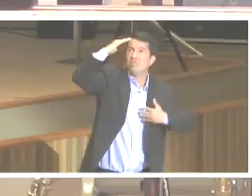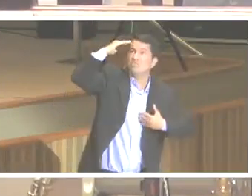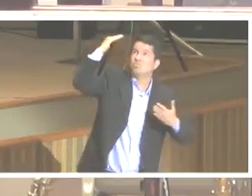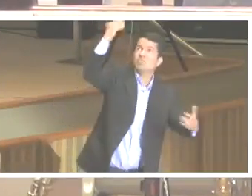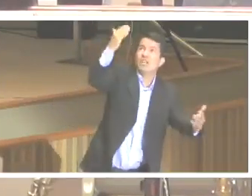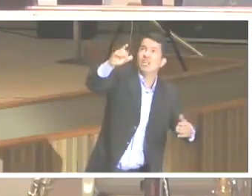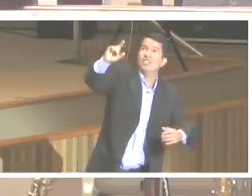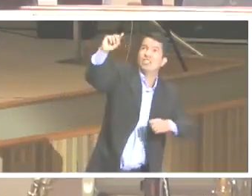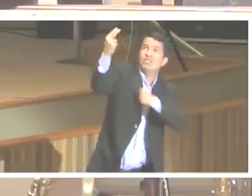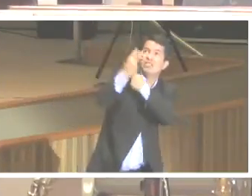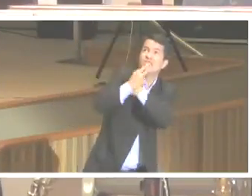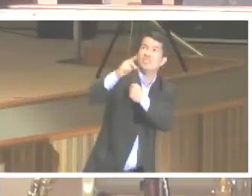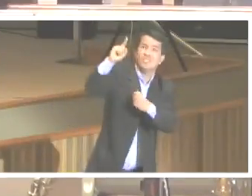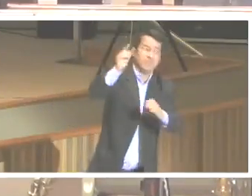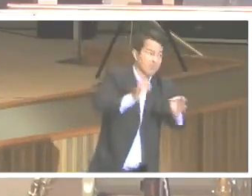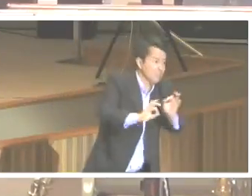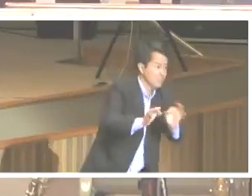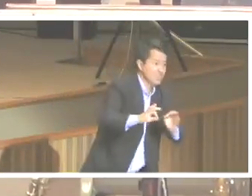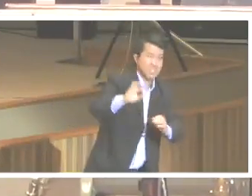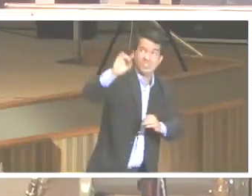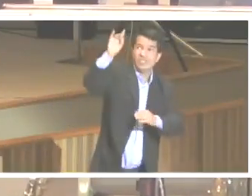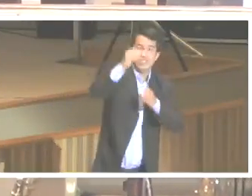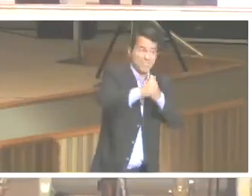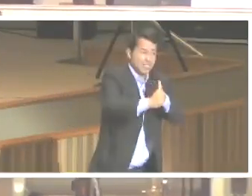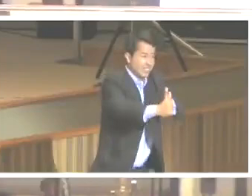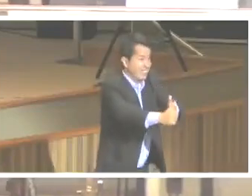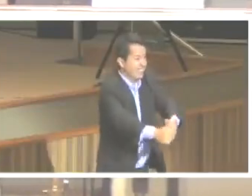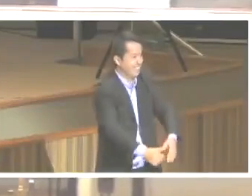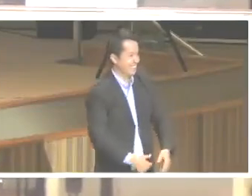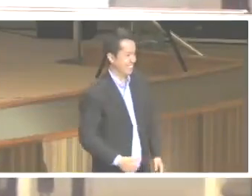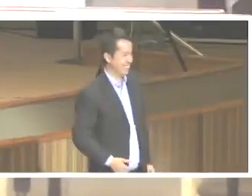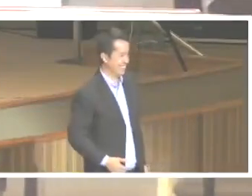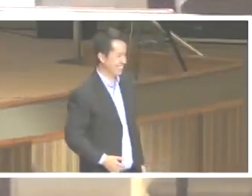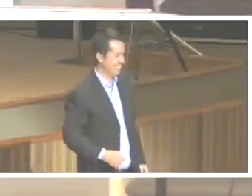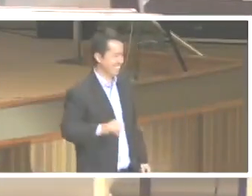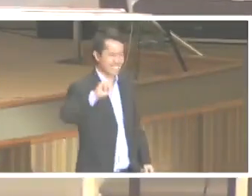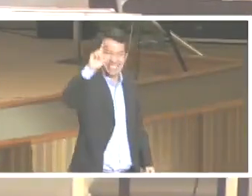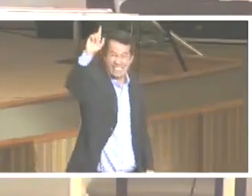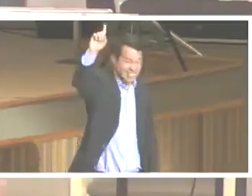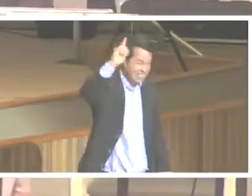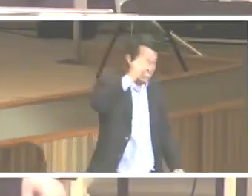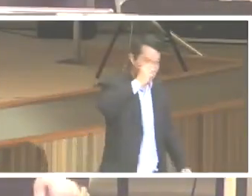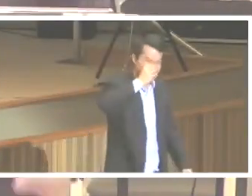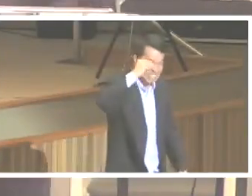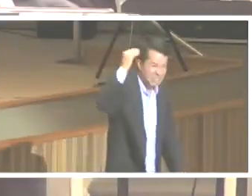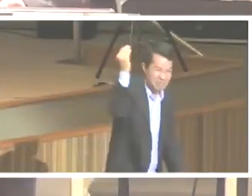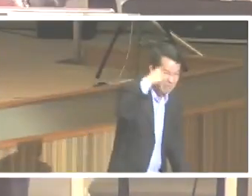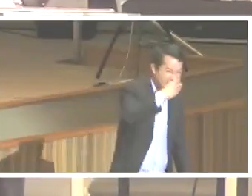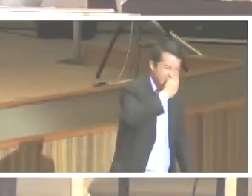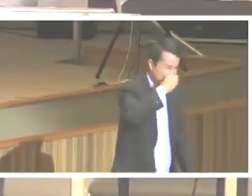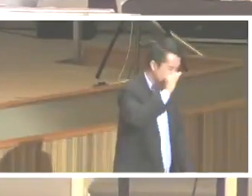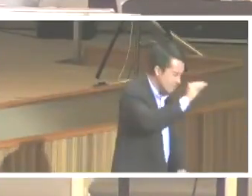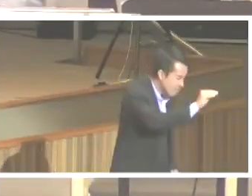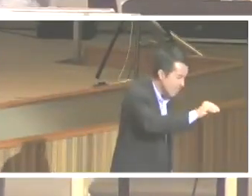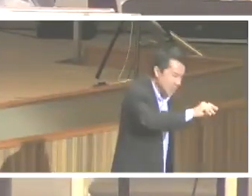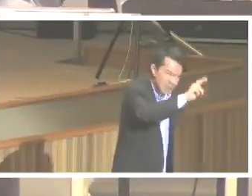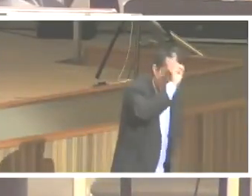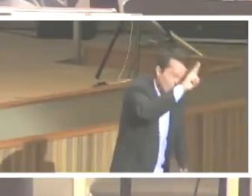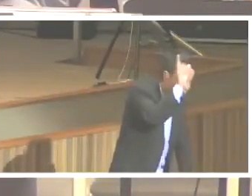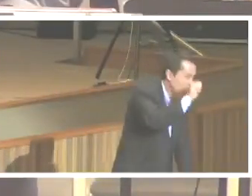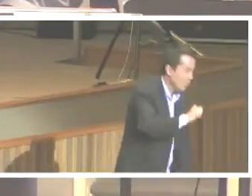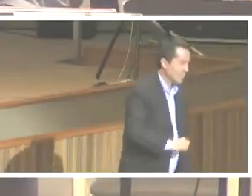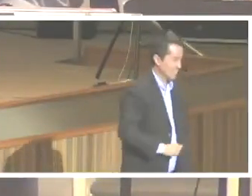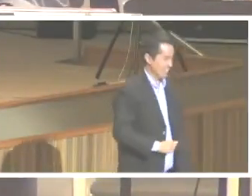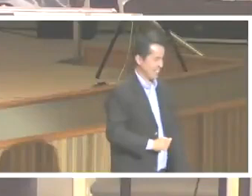riscos ea gente vai andando por fé andar pela fé ser sócio de